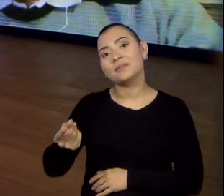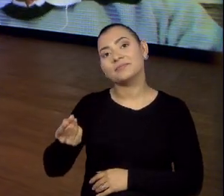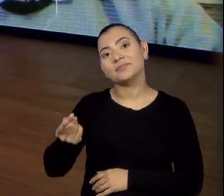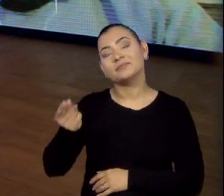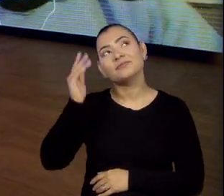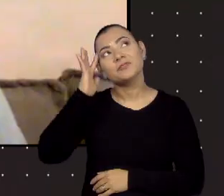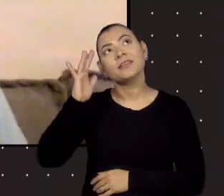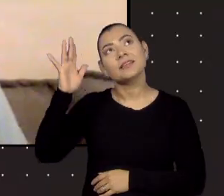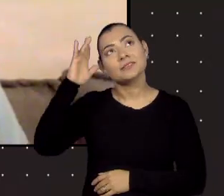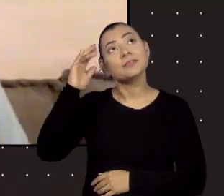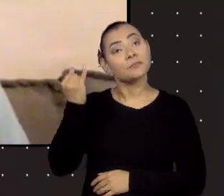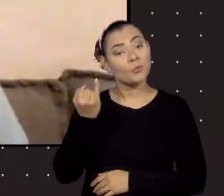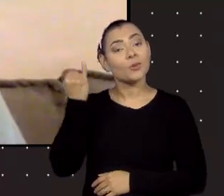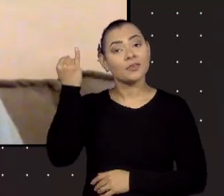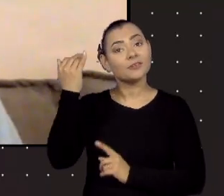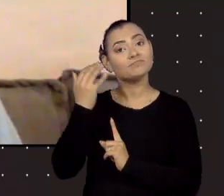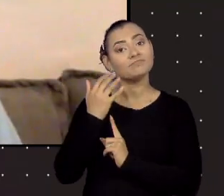fantasia.